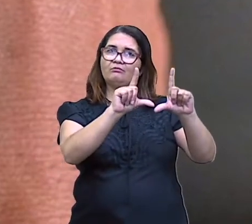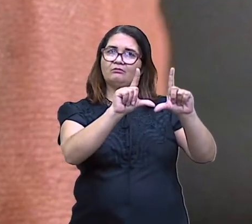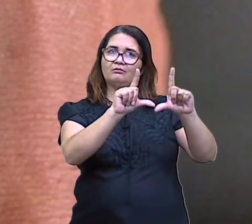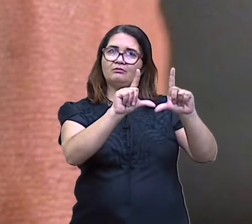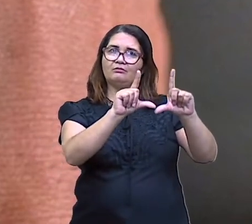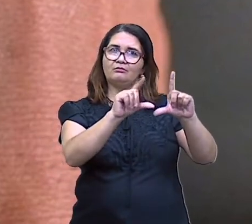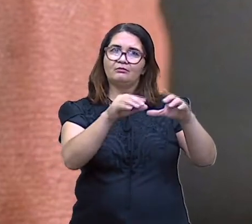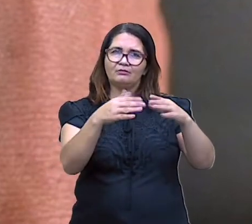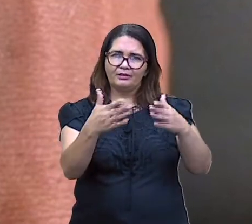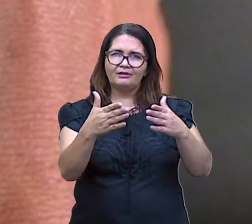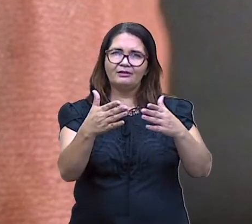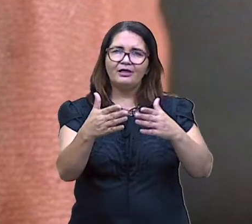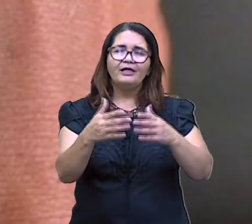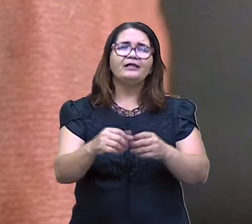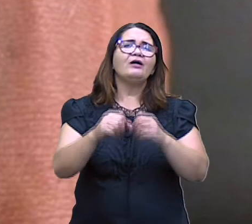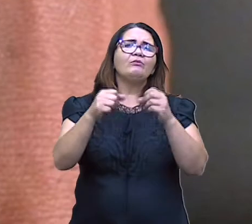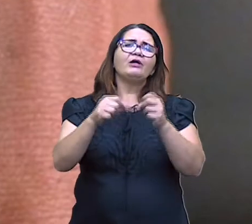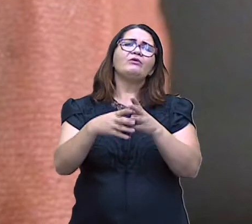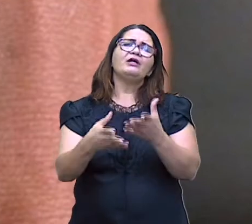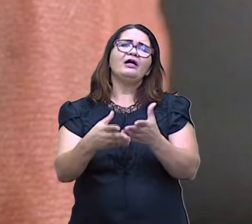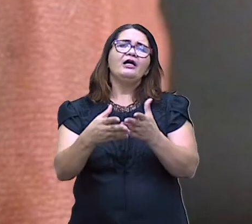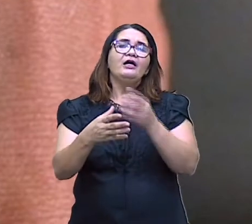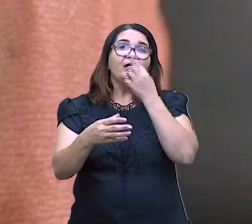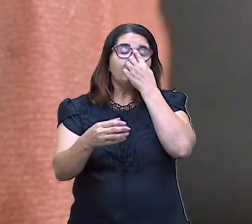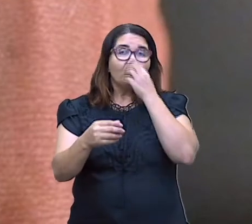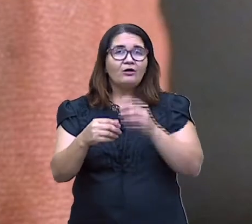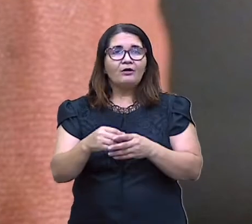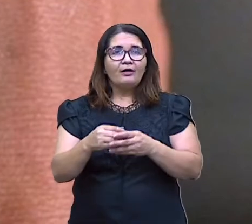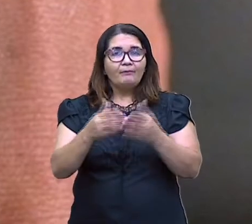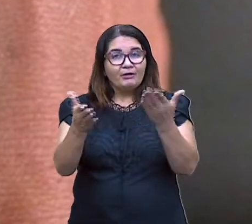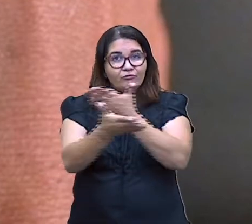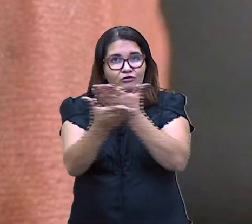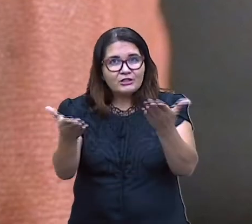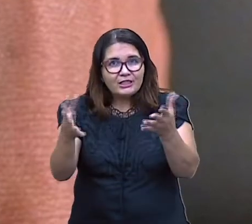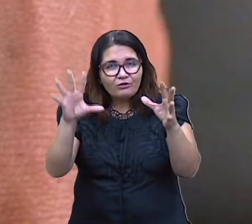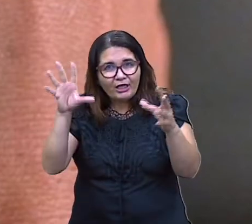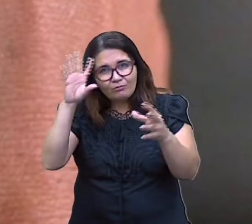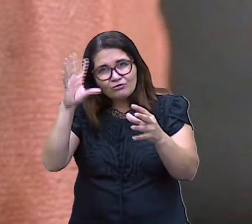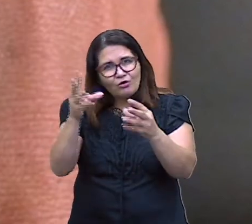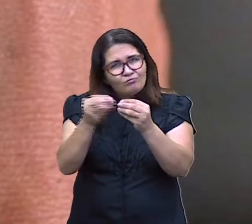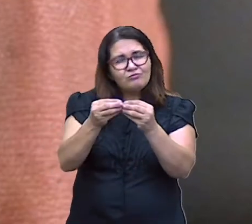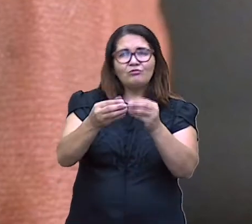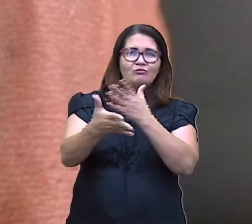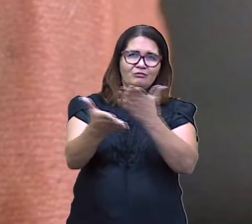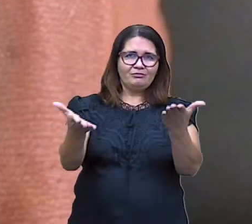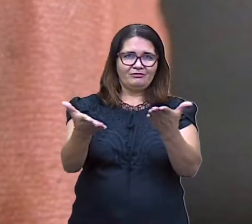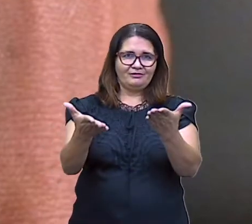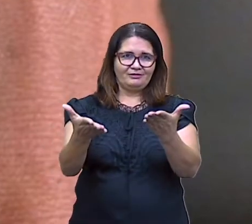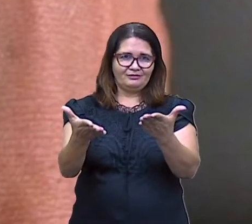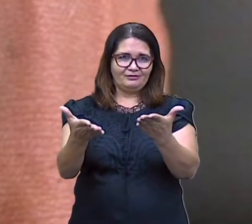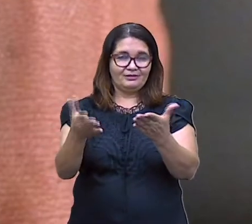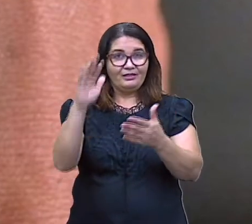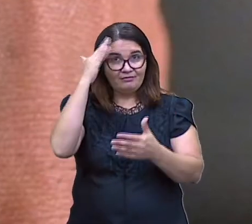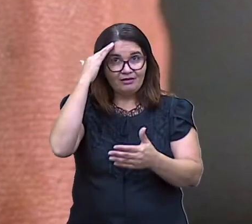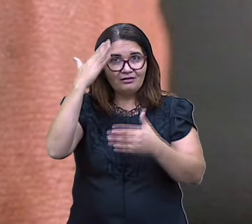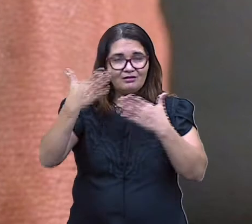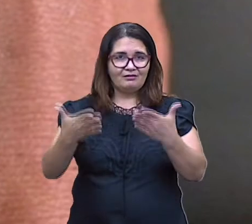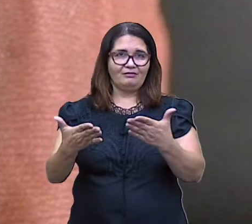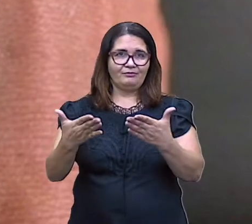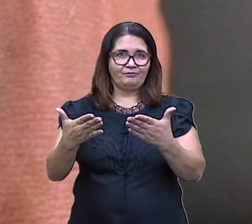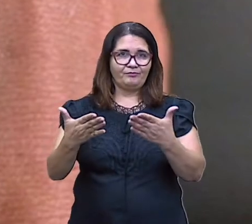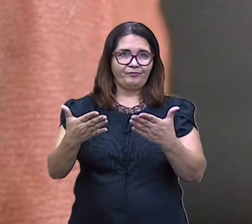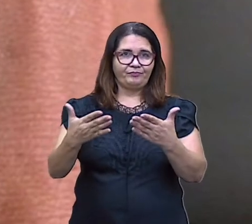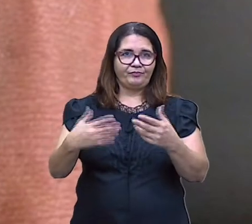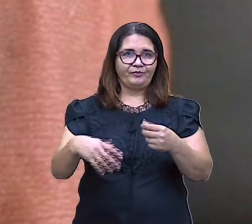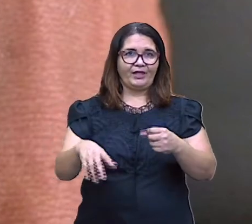Quando eu disse que é só colocar o nome do personagem. Olha aí a passagem para vocês verem. A hora